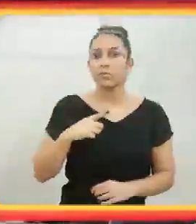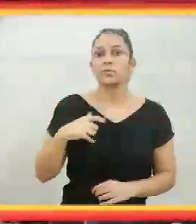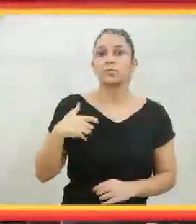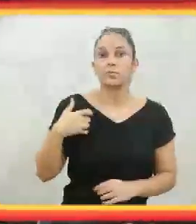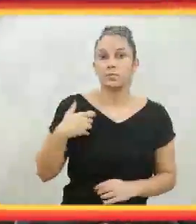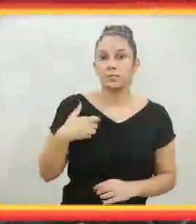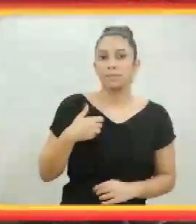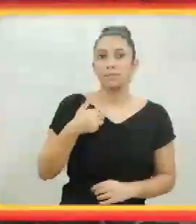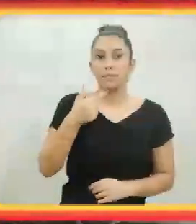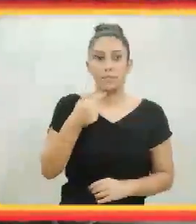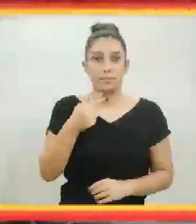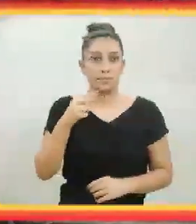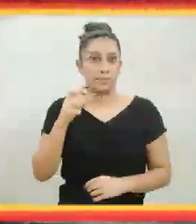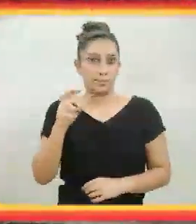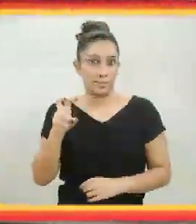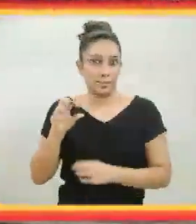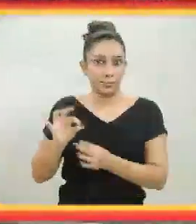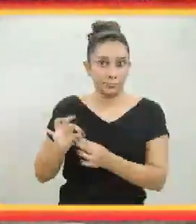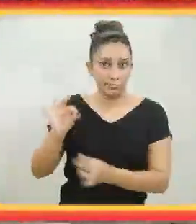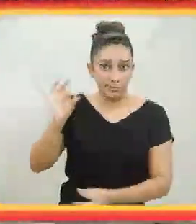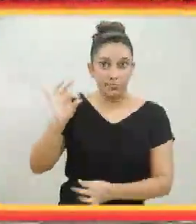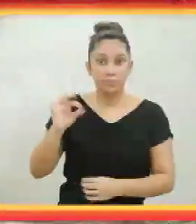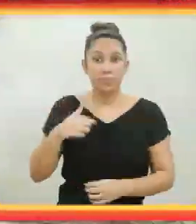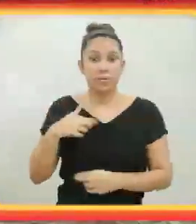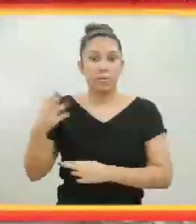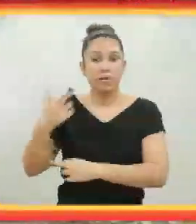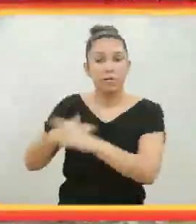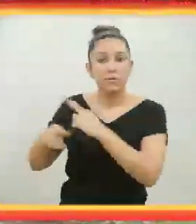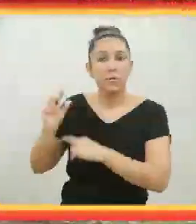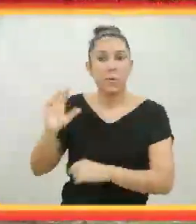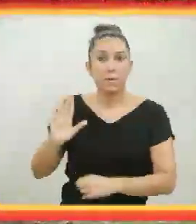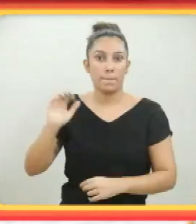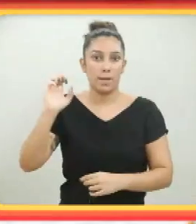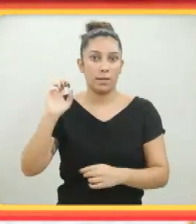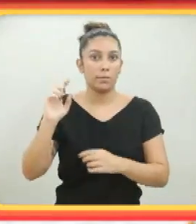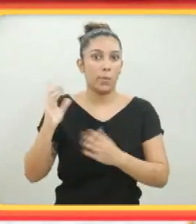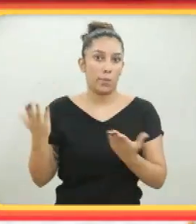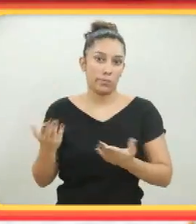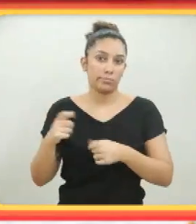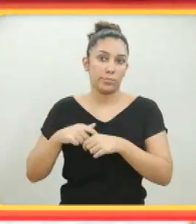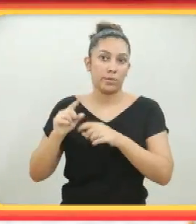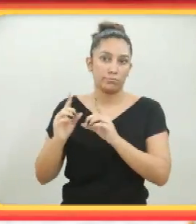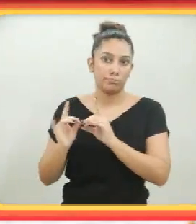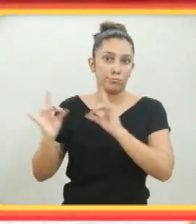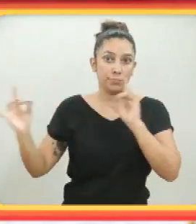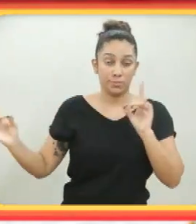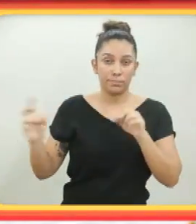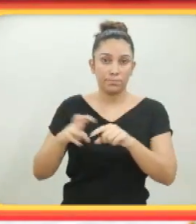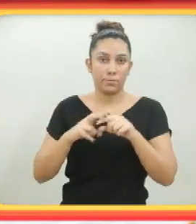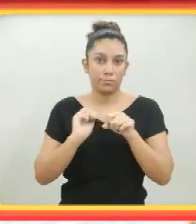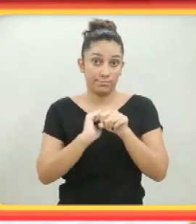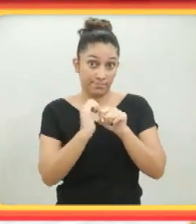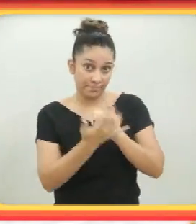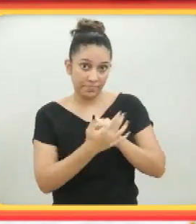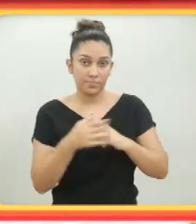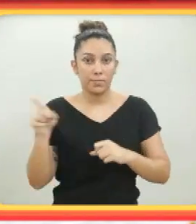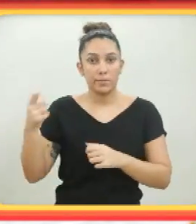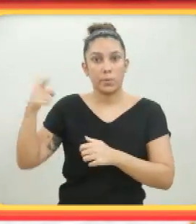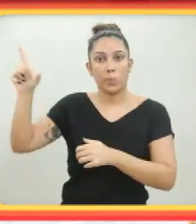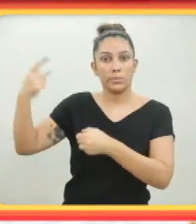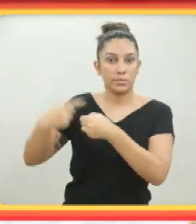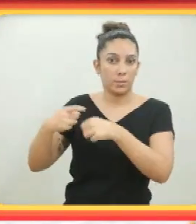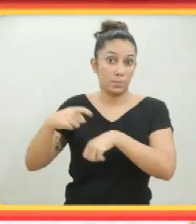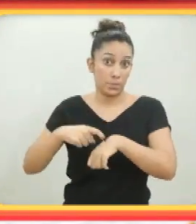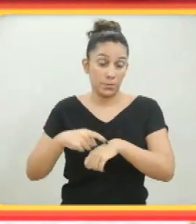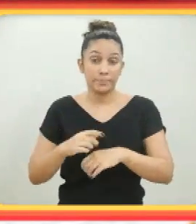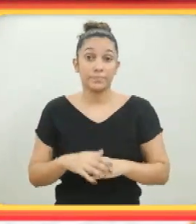tenho 1,65. A minha relação com a minha mãe hoje é à distância, né? Por conta da pandemia, ela está